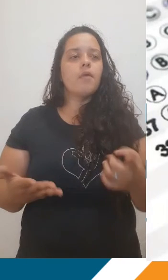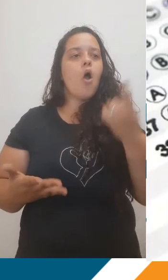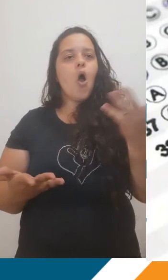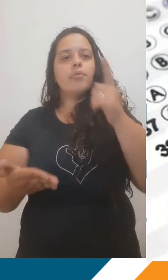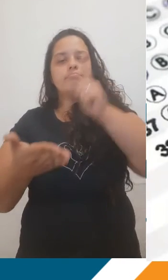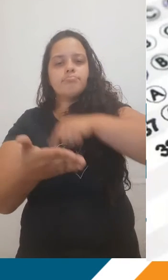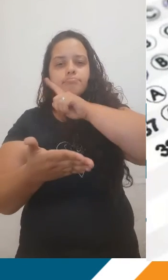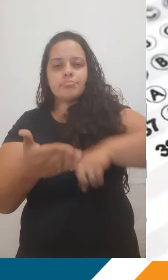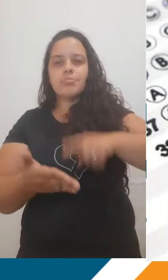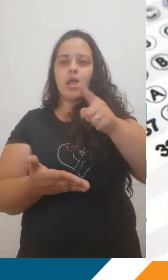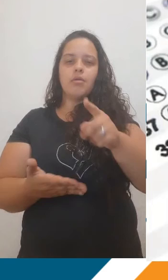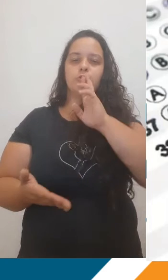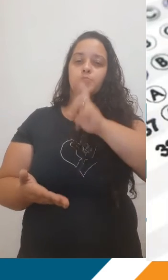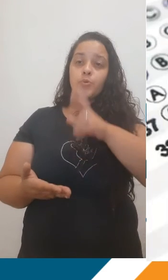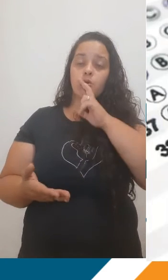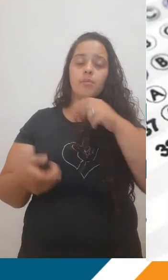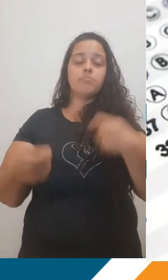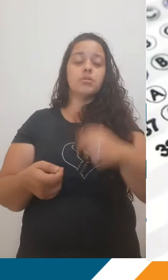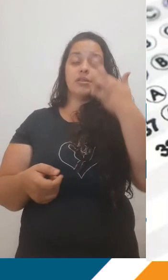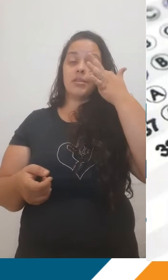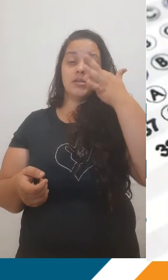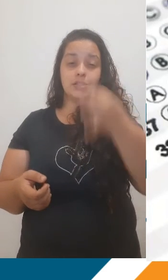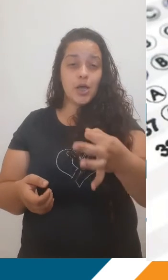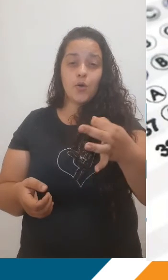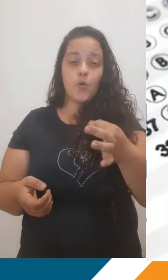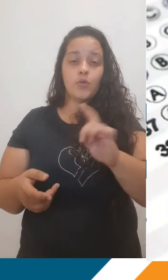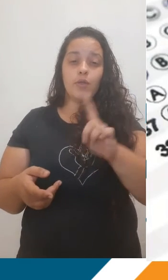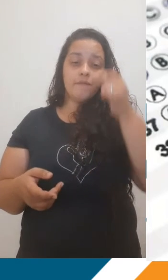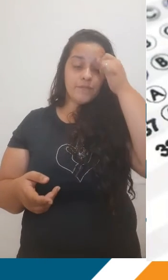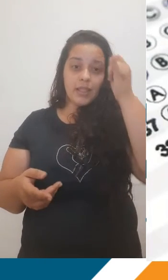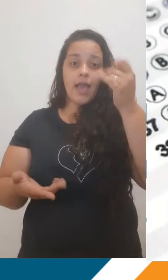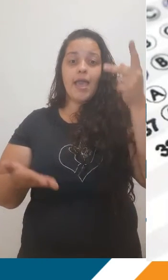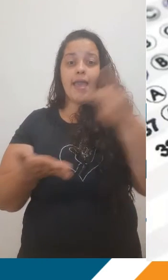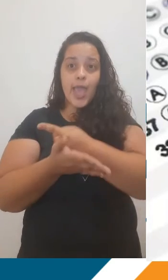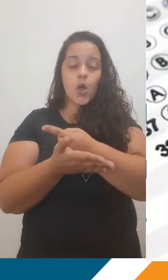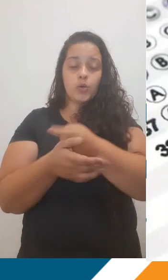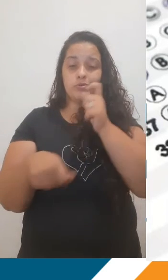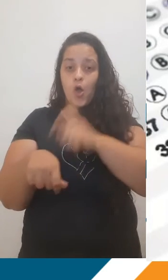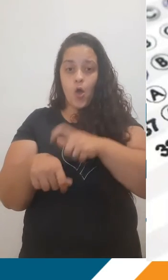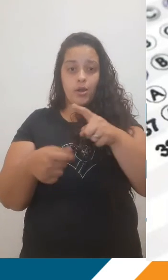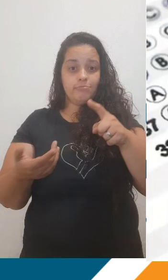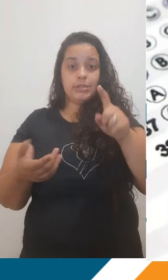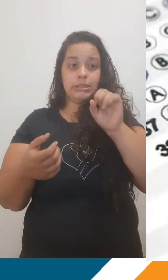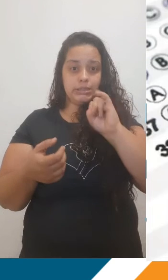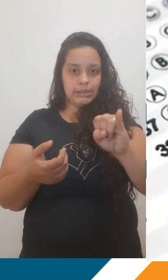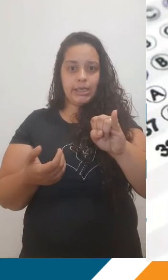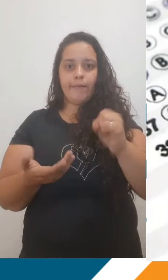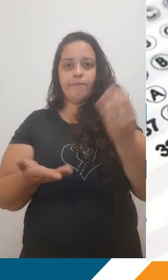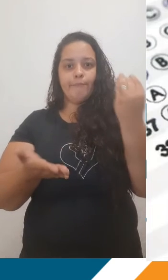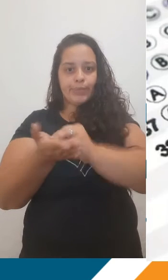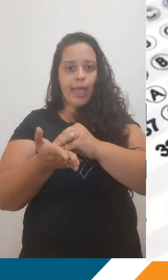resposta. Tenha bastante atenção para não cometer erros ao marcar o cartão resposta. Se marcar